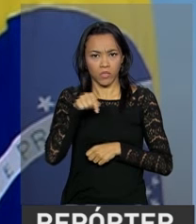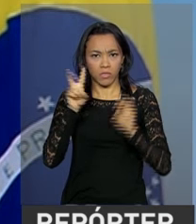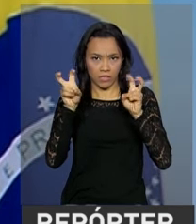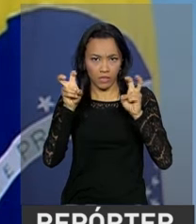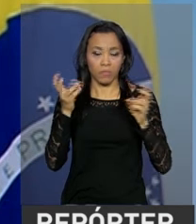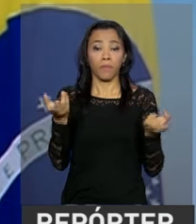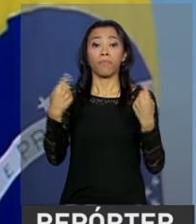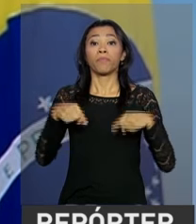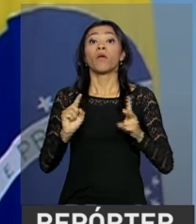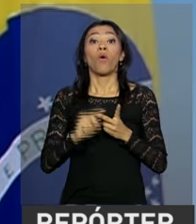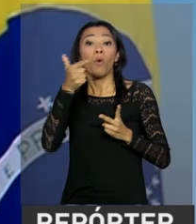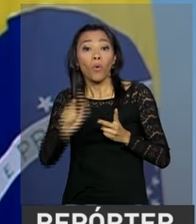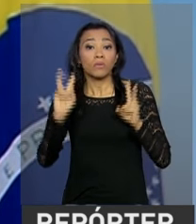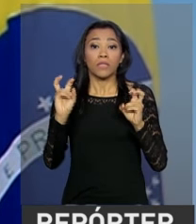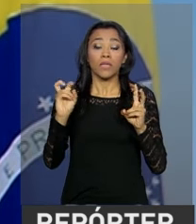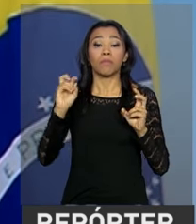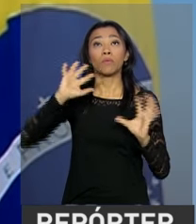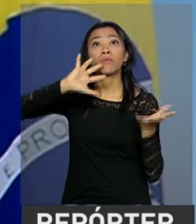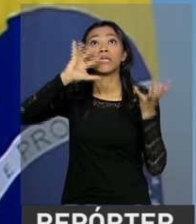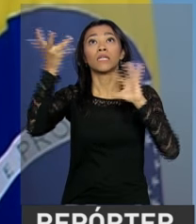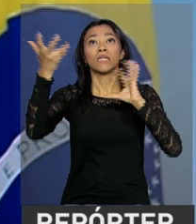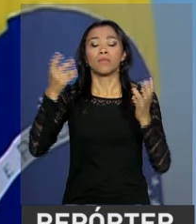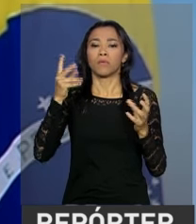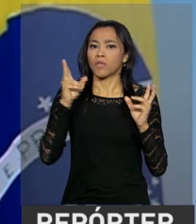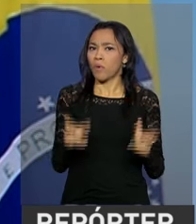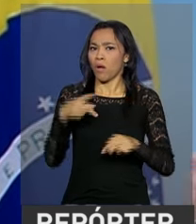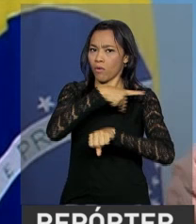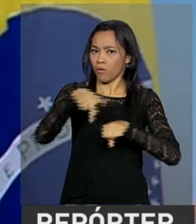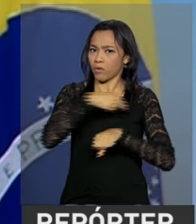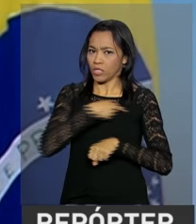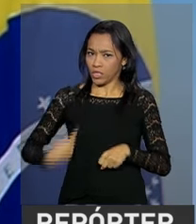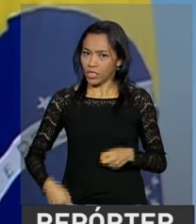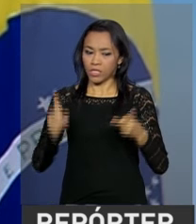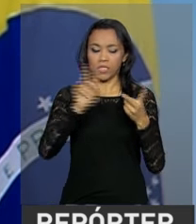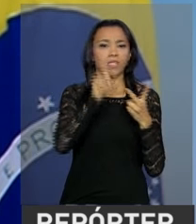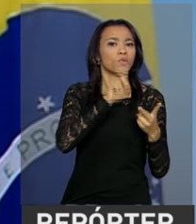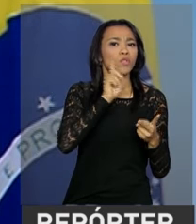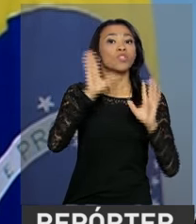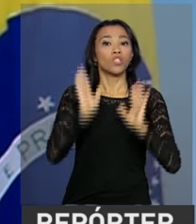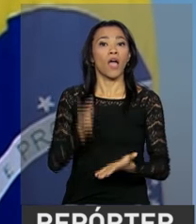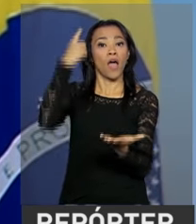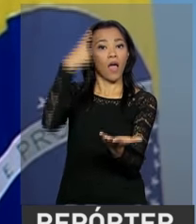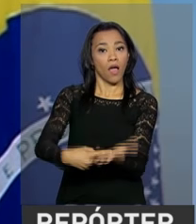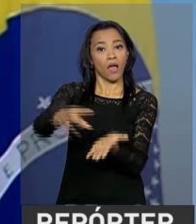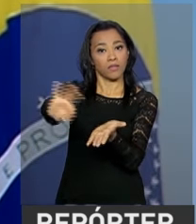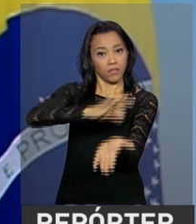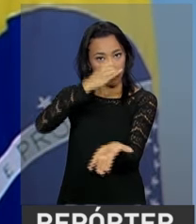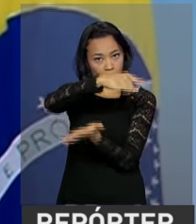Também a questão climática, porque tanto a China como os Estados Unidos já assinaram o Acordo de Paris, eu estou